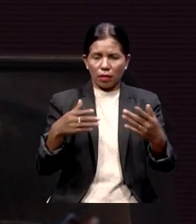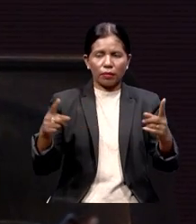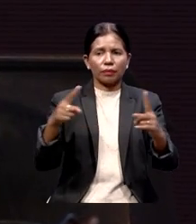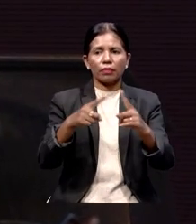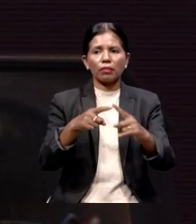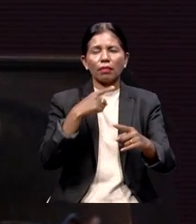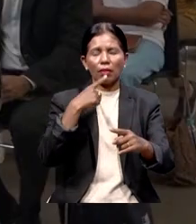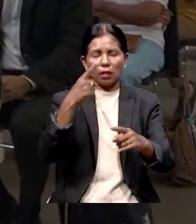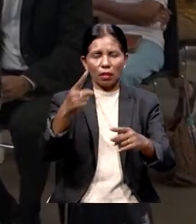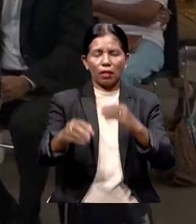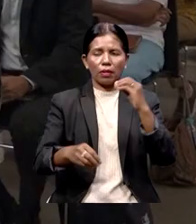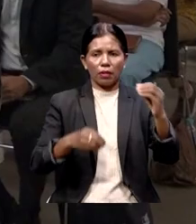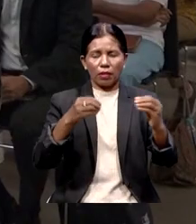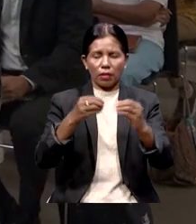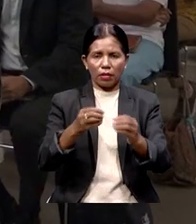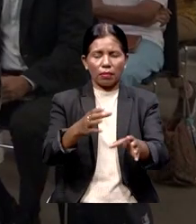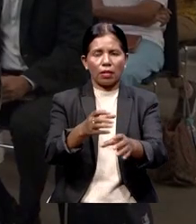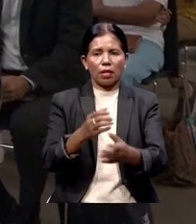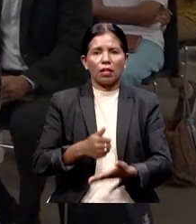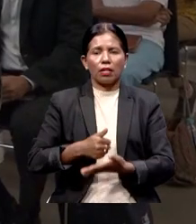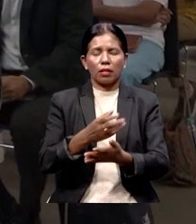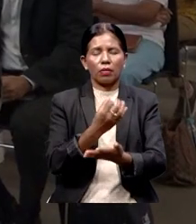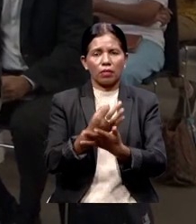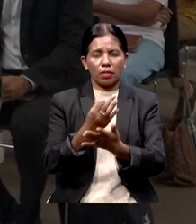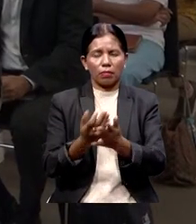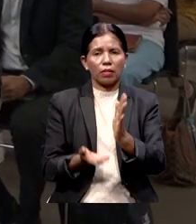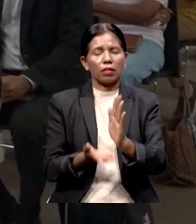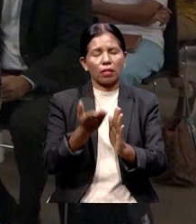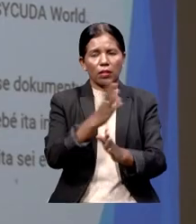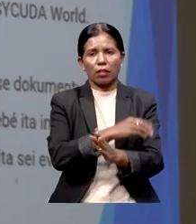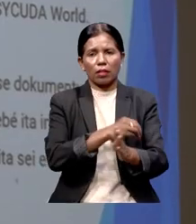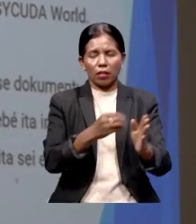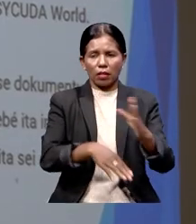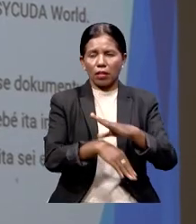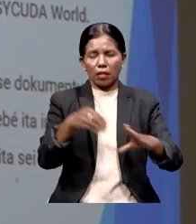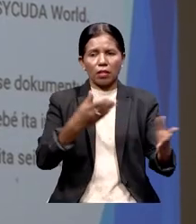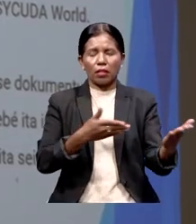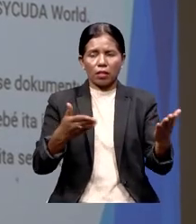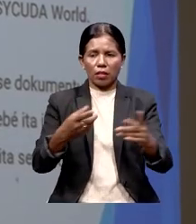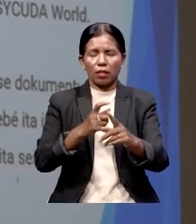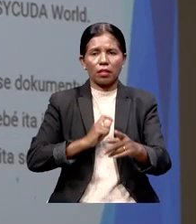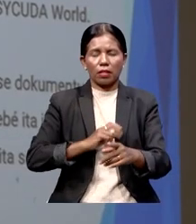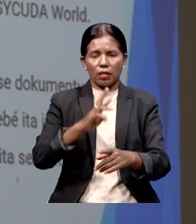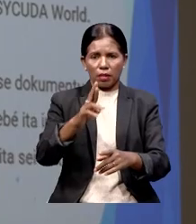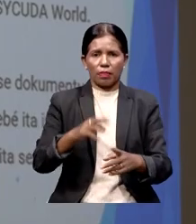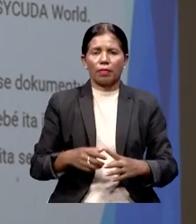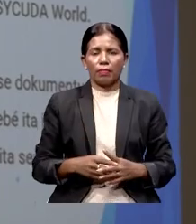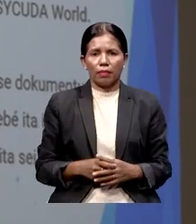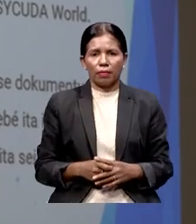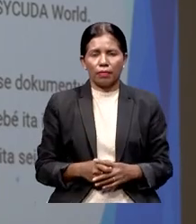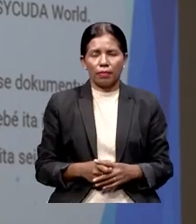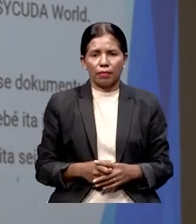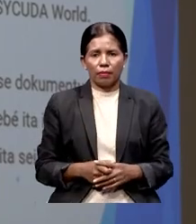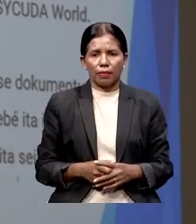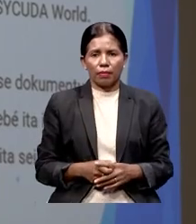ni lamentação con a tarifa ne beselo makas mai be processo lori sai sa san husi Porto Tibar Cleor tamba ne setor privado